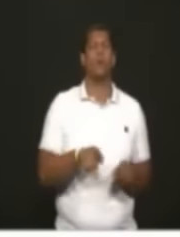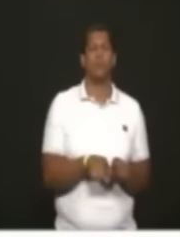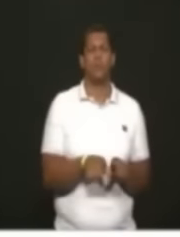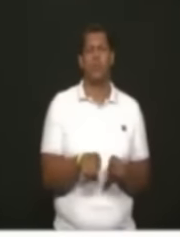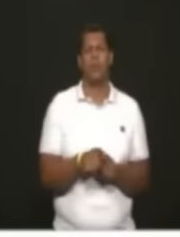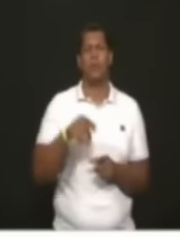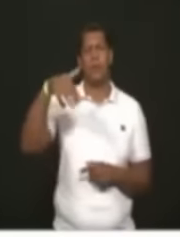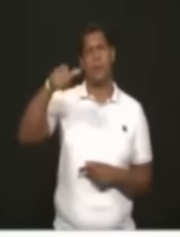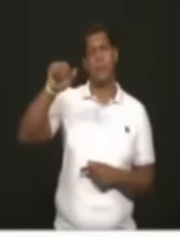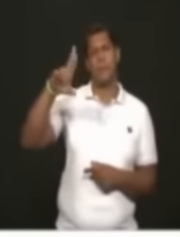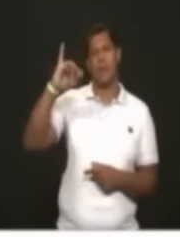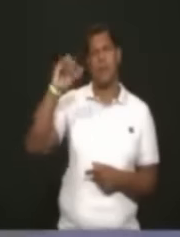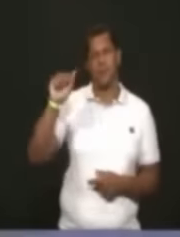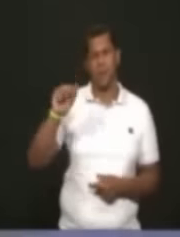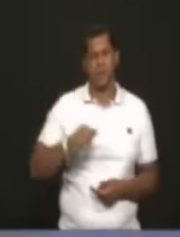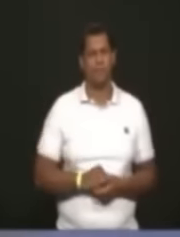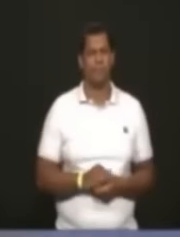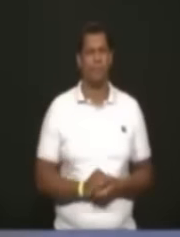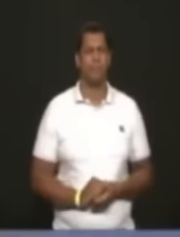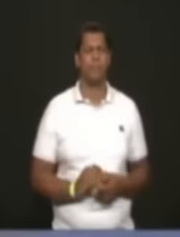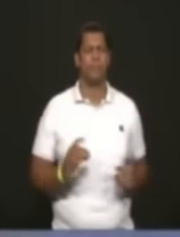Helena.